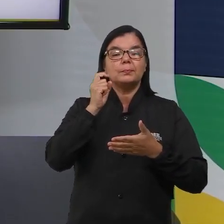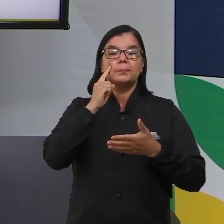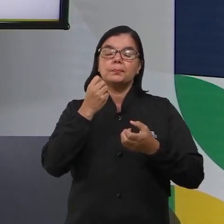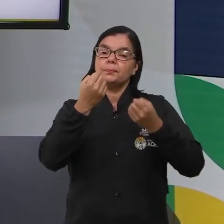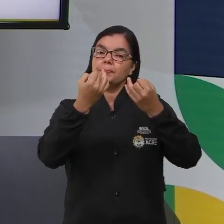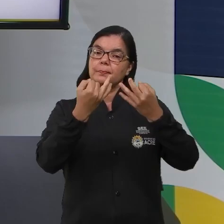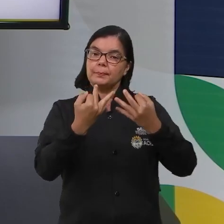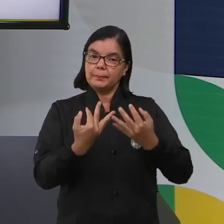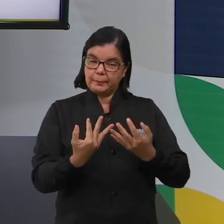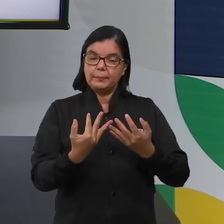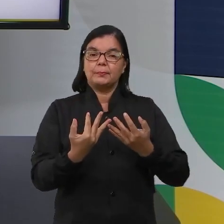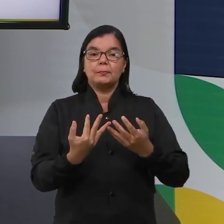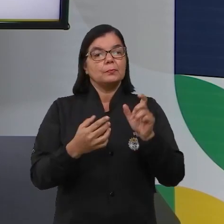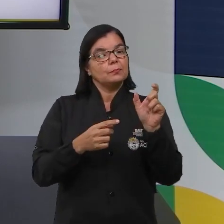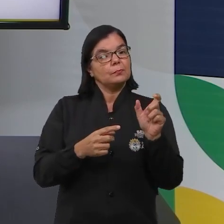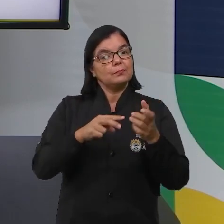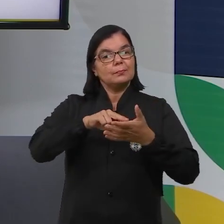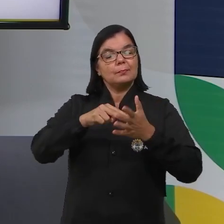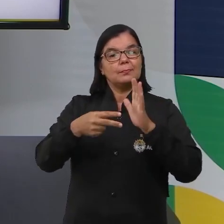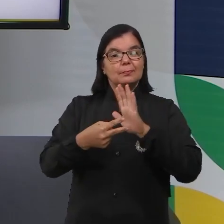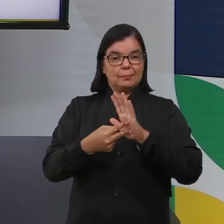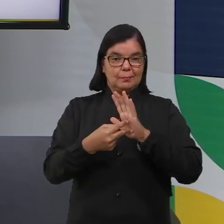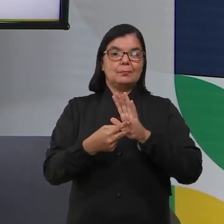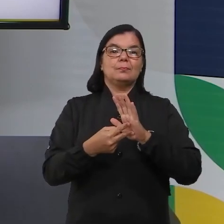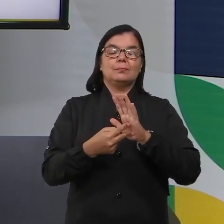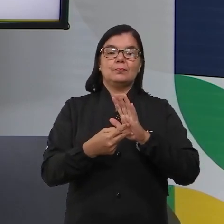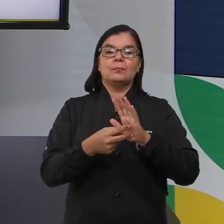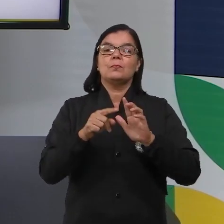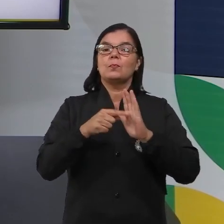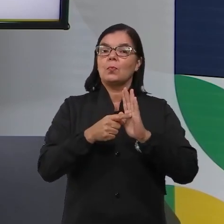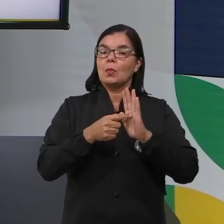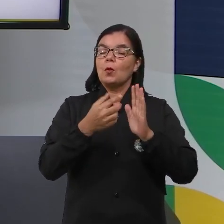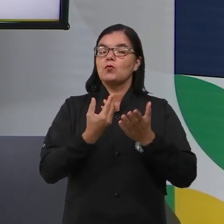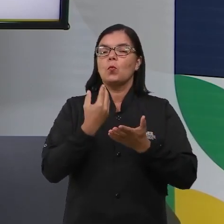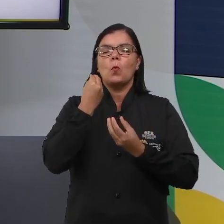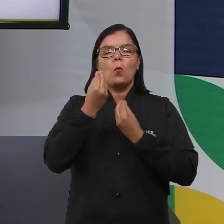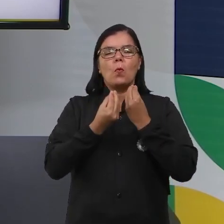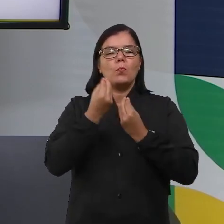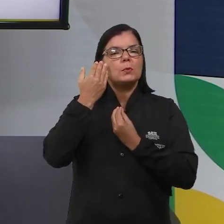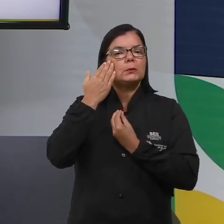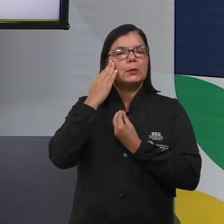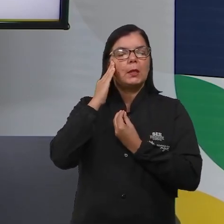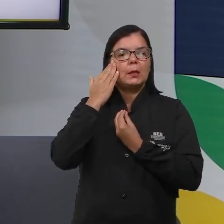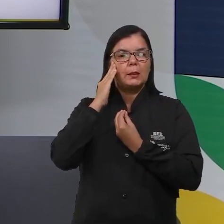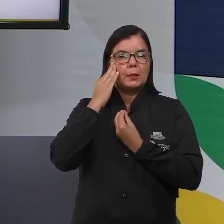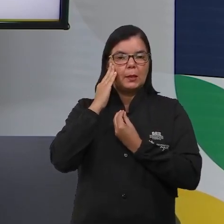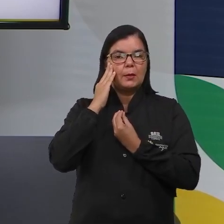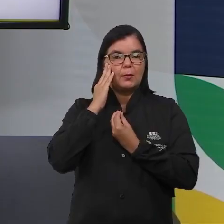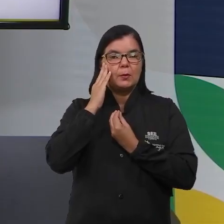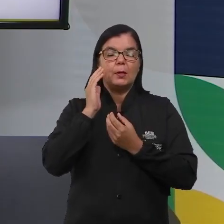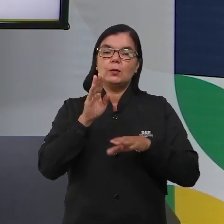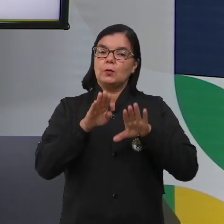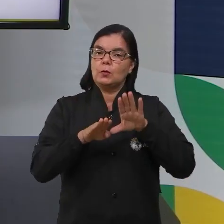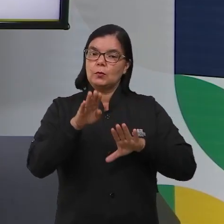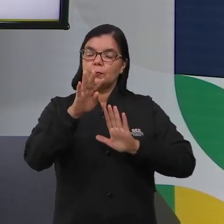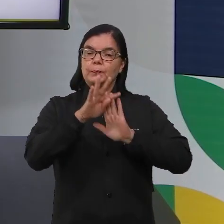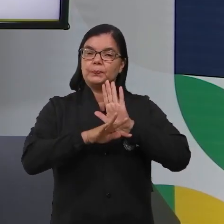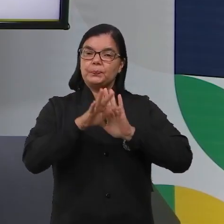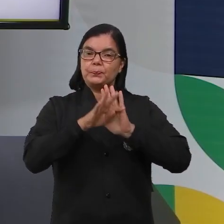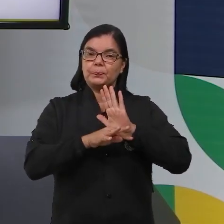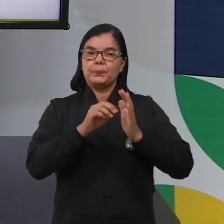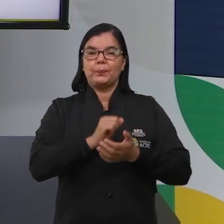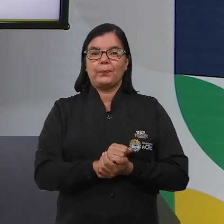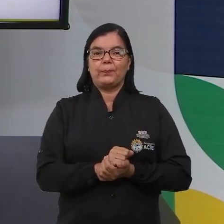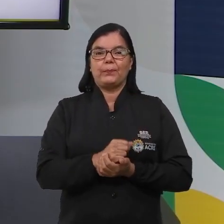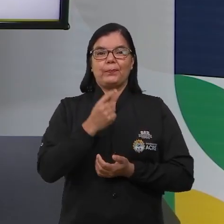falamos desse efeito de sentido, são as funções, as interpretações que aparecem ali em determinado texto, tá?